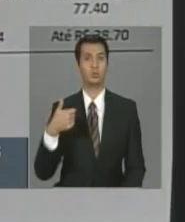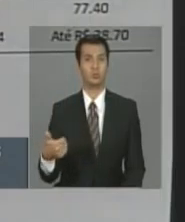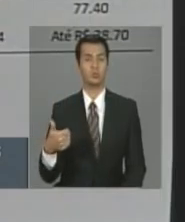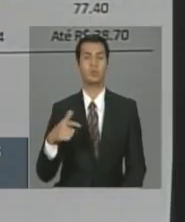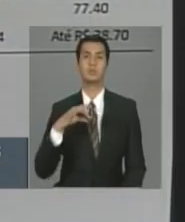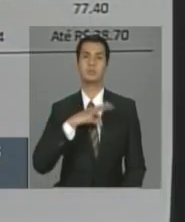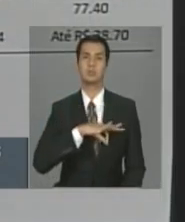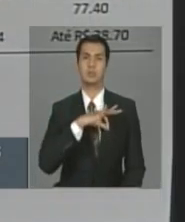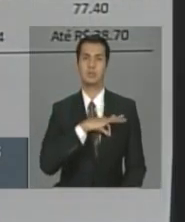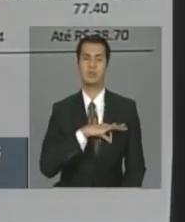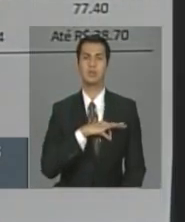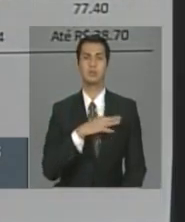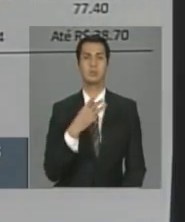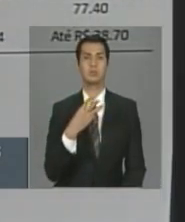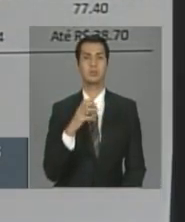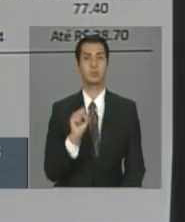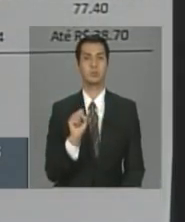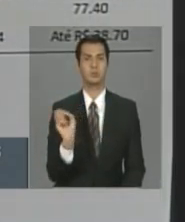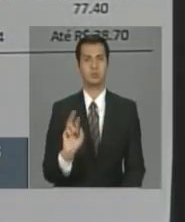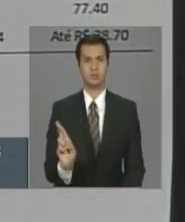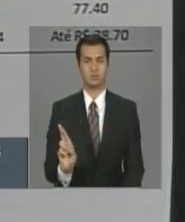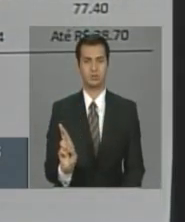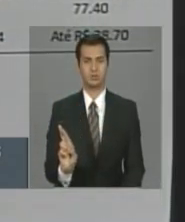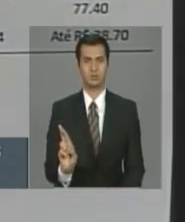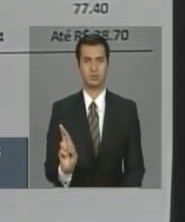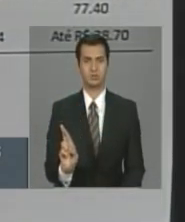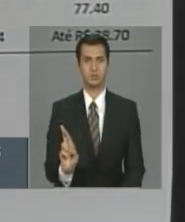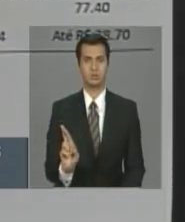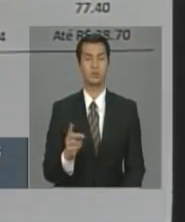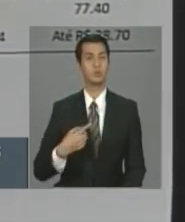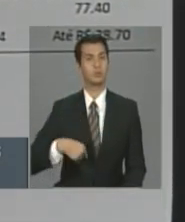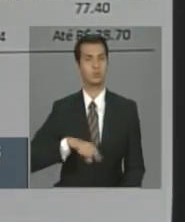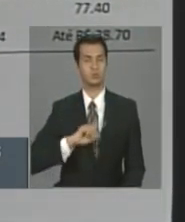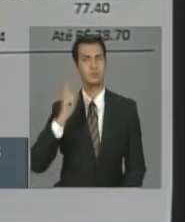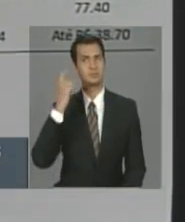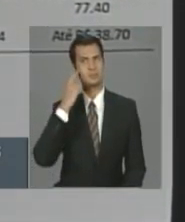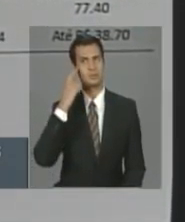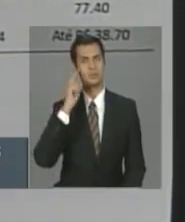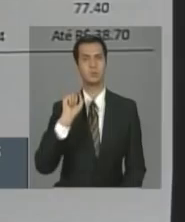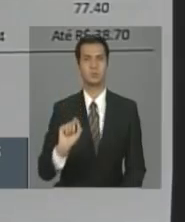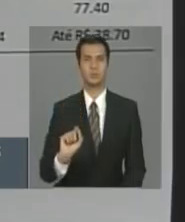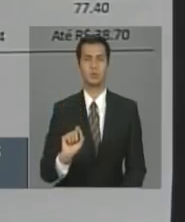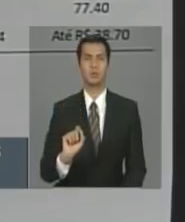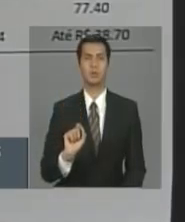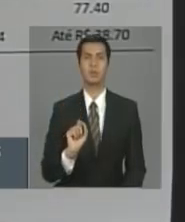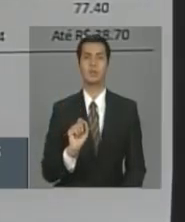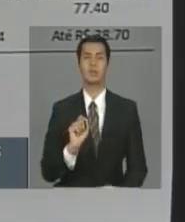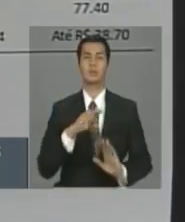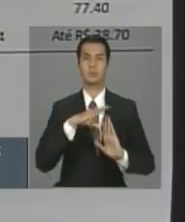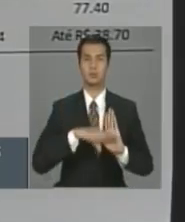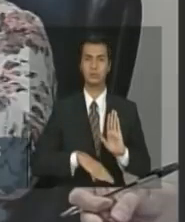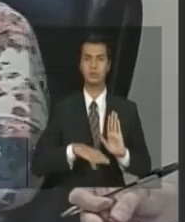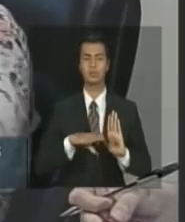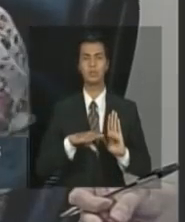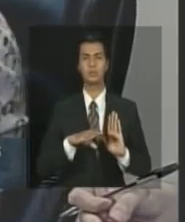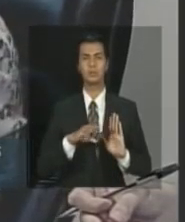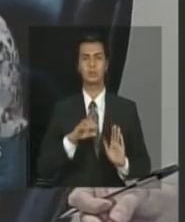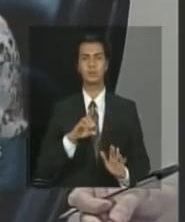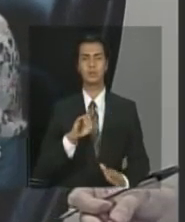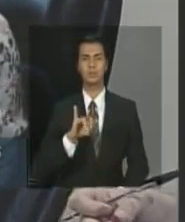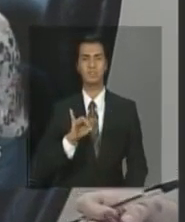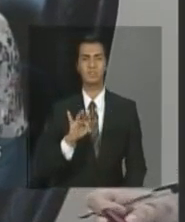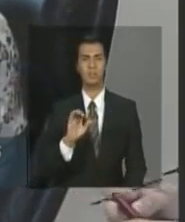estamos dizendo. Então, nós não estamos pegando R$70 fixo nominal para trás. Nós fizemos a deflação real. Só que, qual, né?